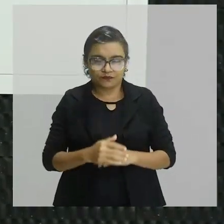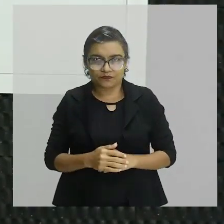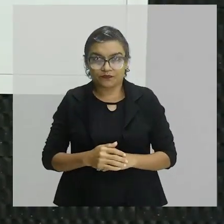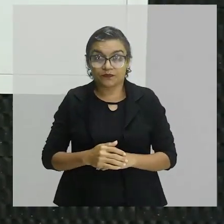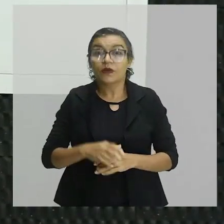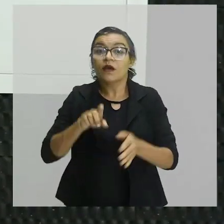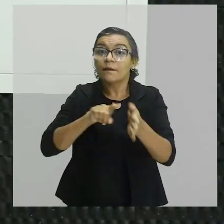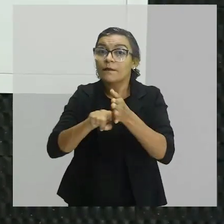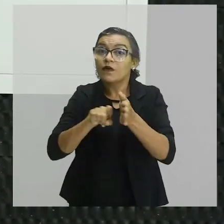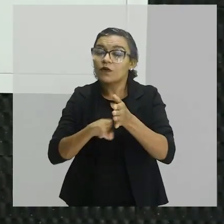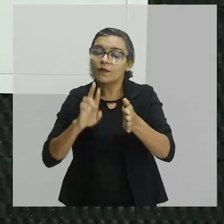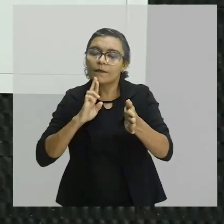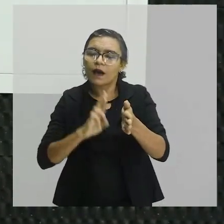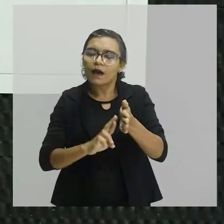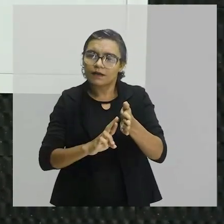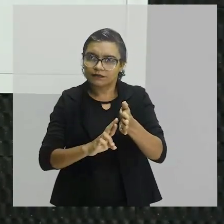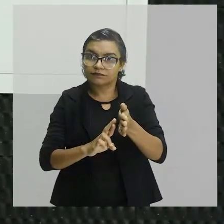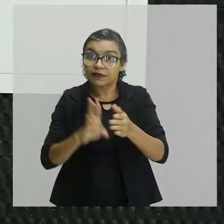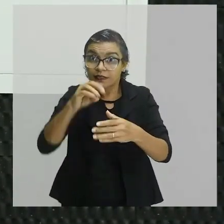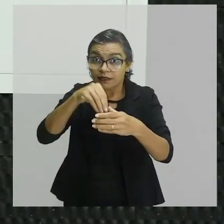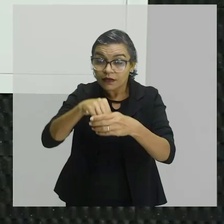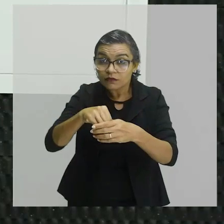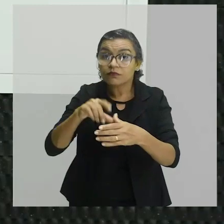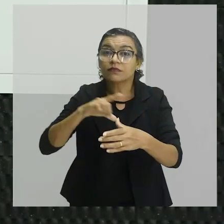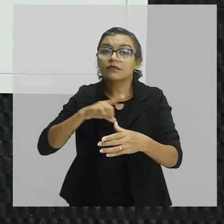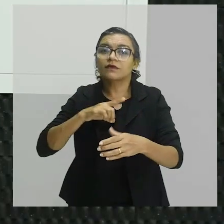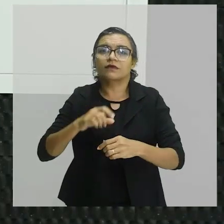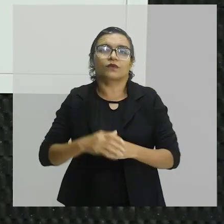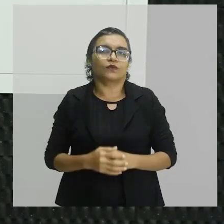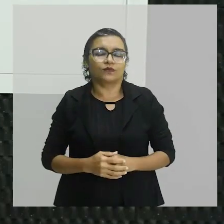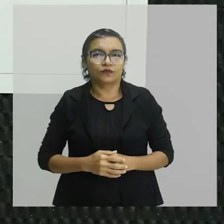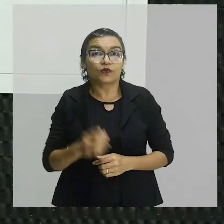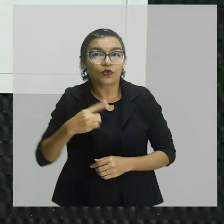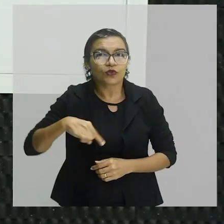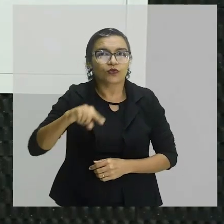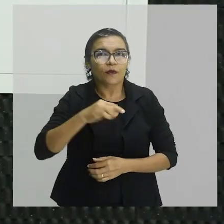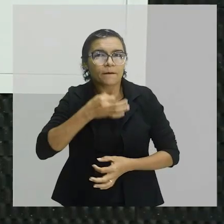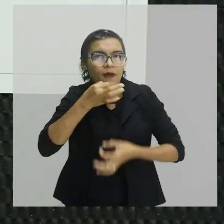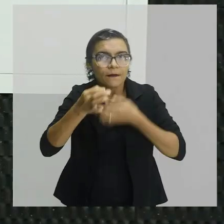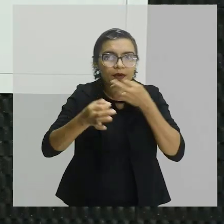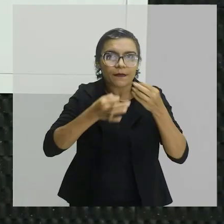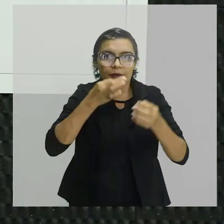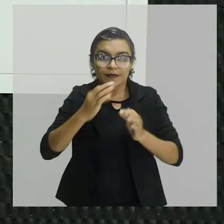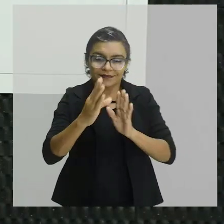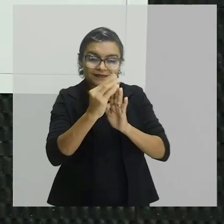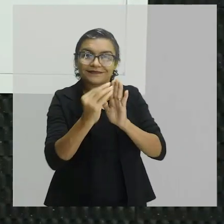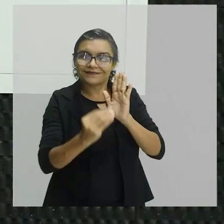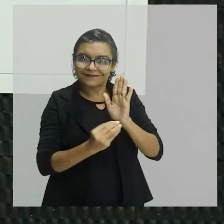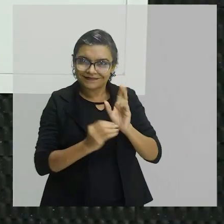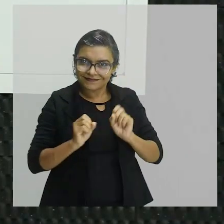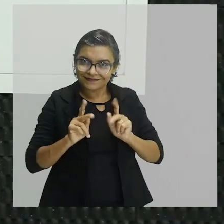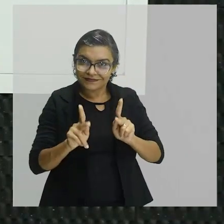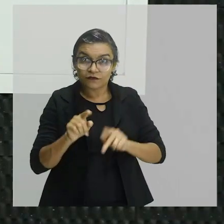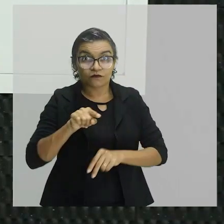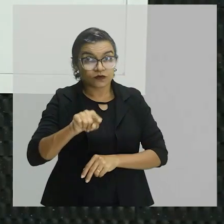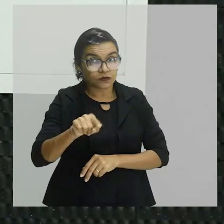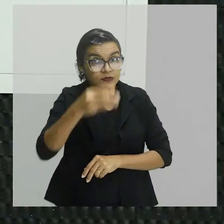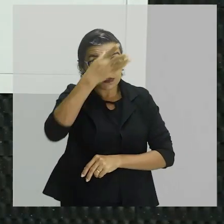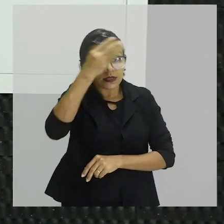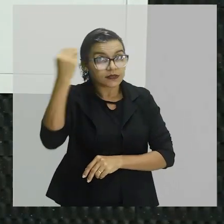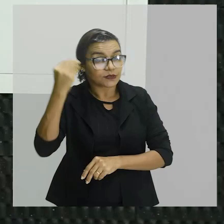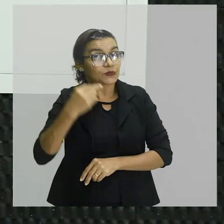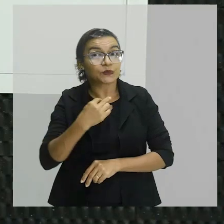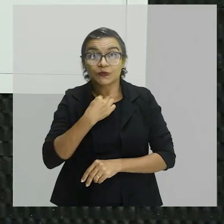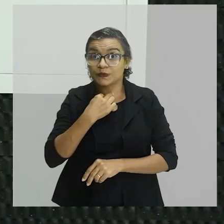as questões e dentro das questões vamos comentar, né, o conteúdo, tá certo? Para que você não esqueça, para que